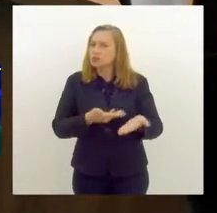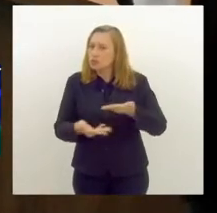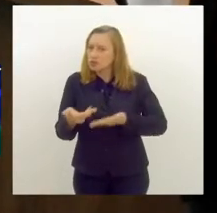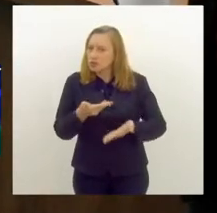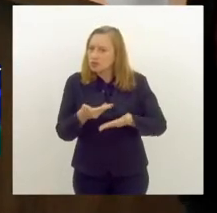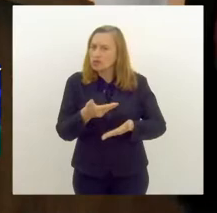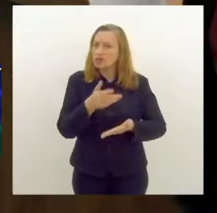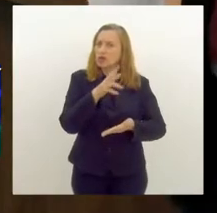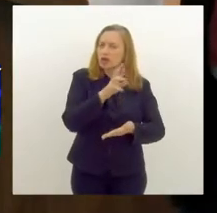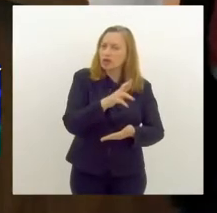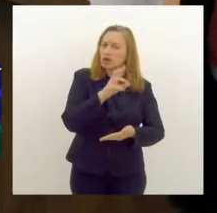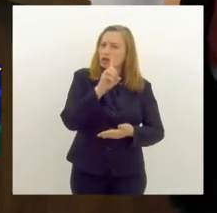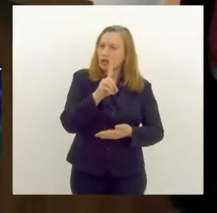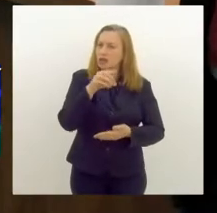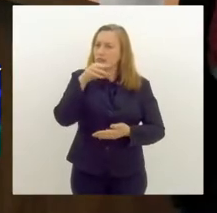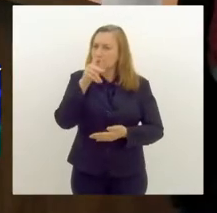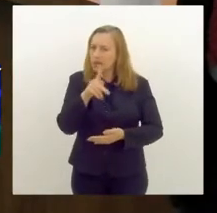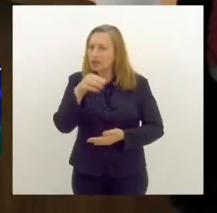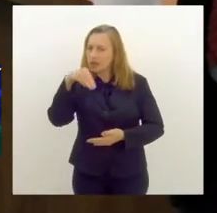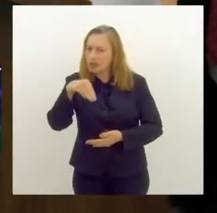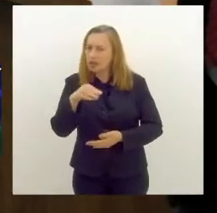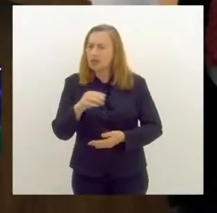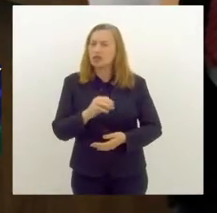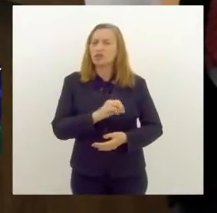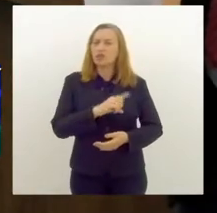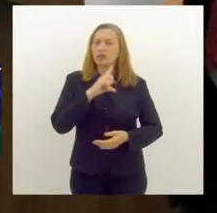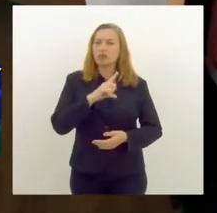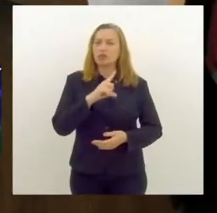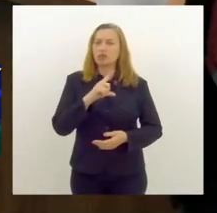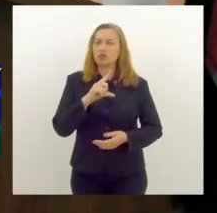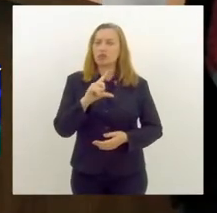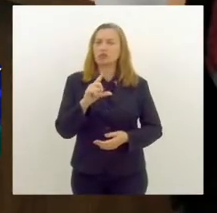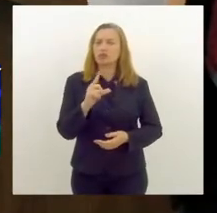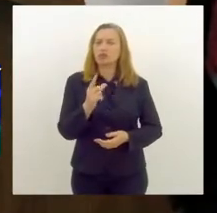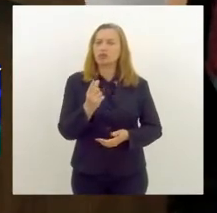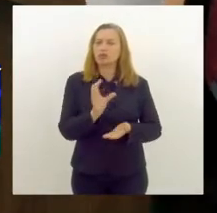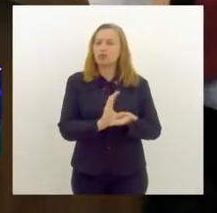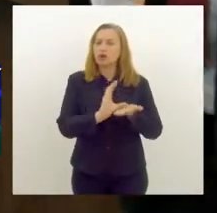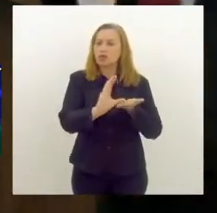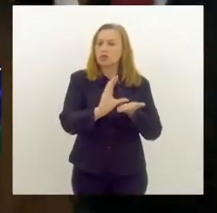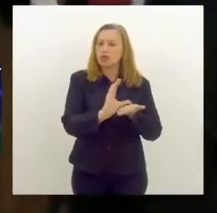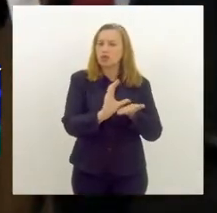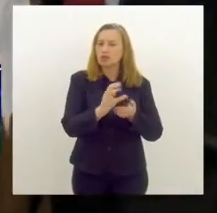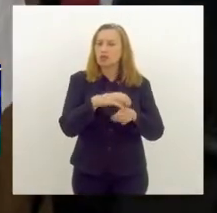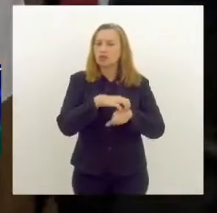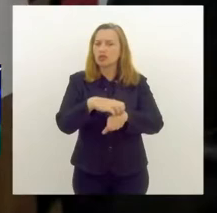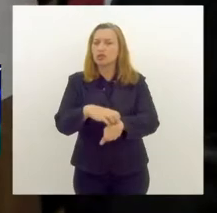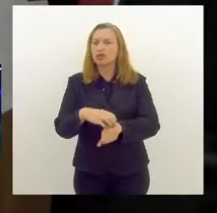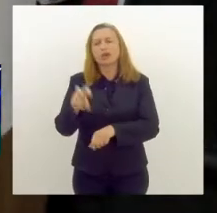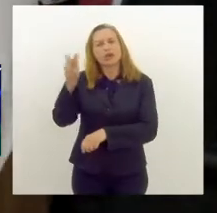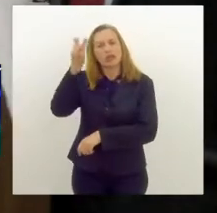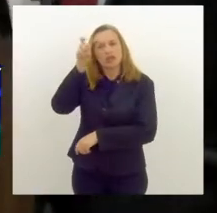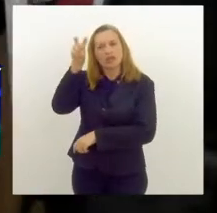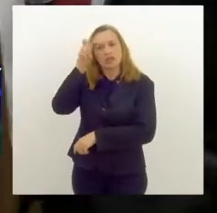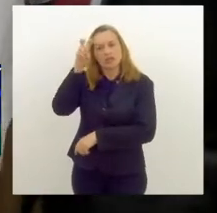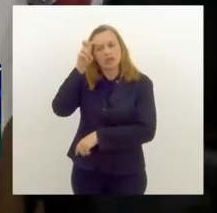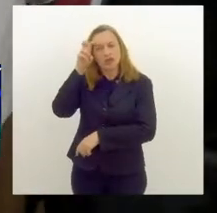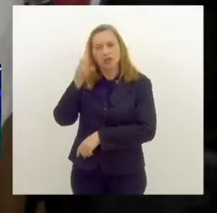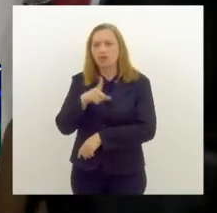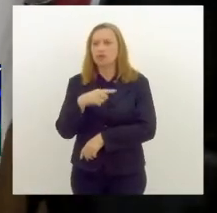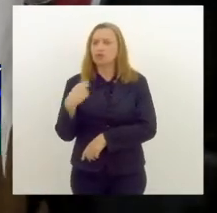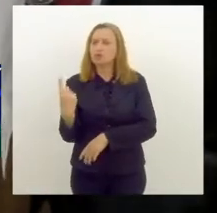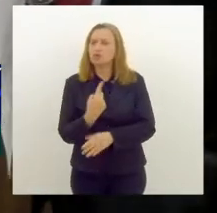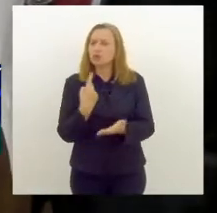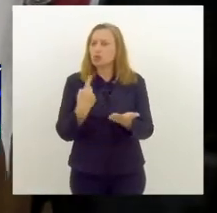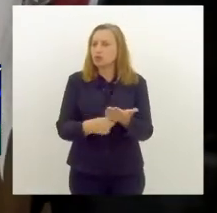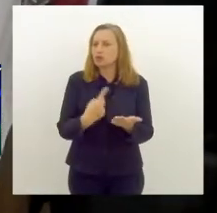novo RDPM, o aumento do auxílio de transporte. E entramos num acordo aqui para quinta-feira, o nosso